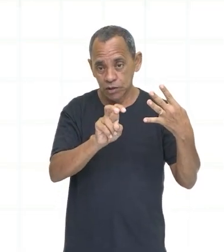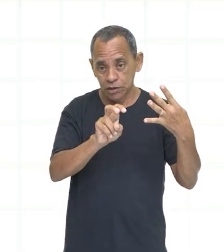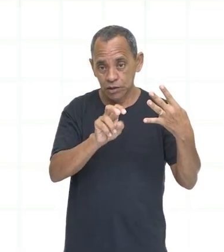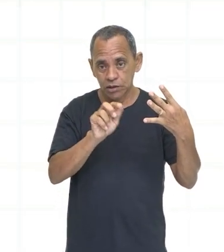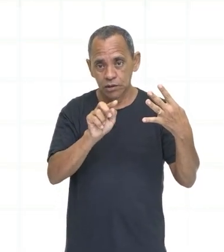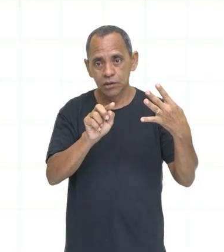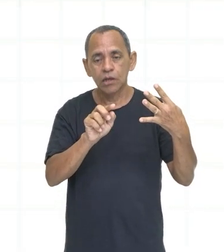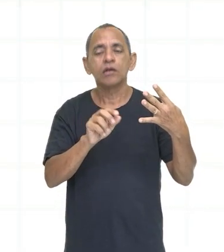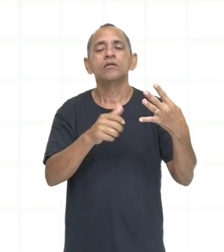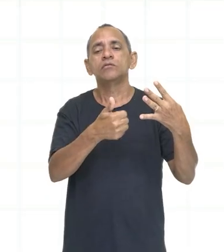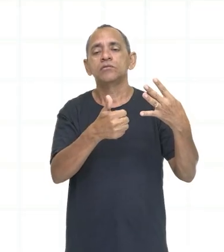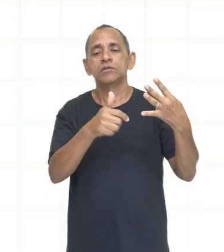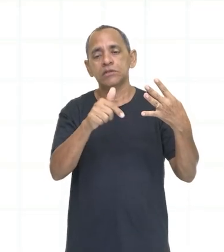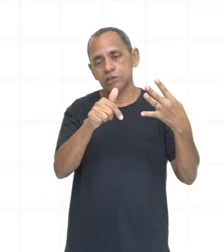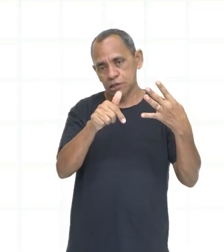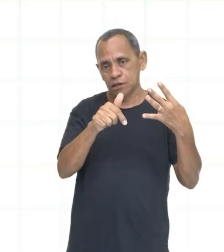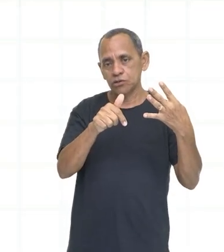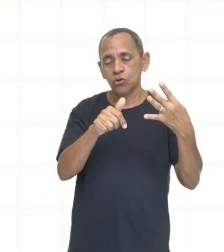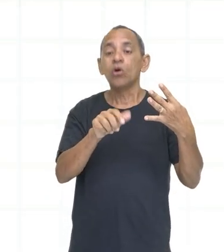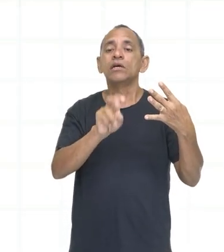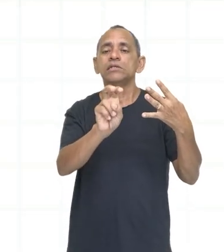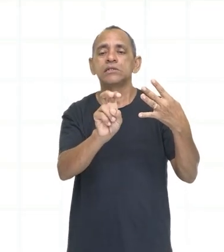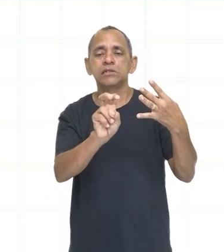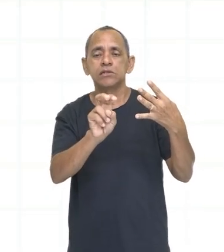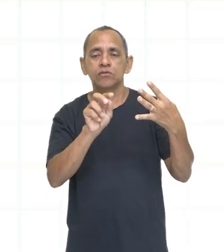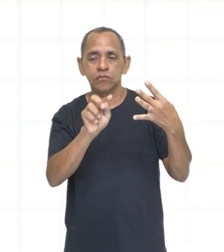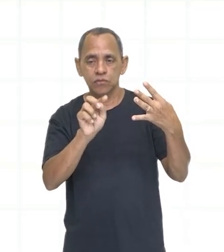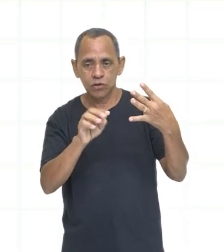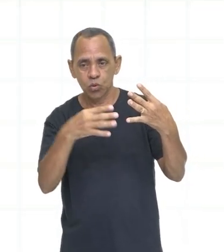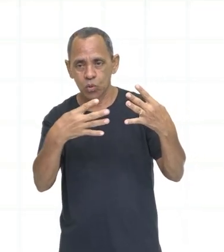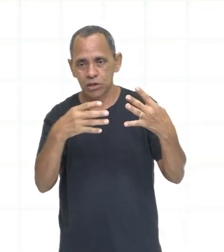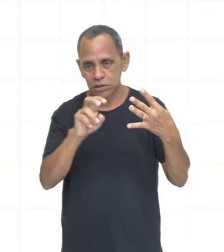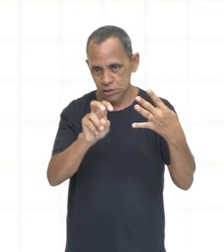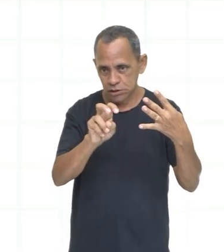5:45. É uma forma também da gente falar o horário, né?